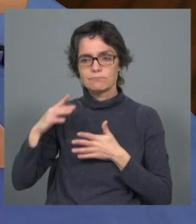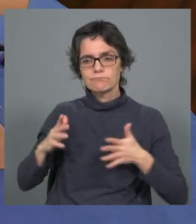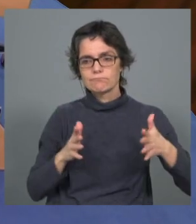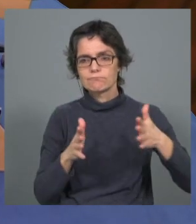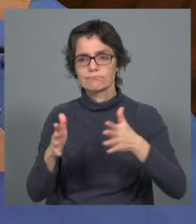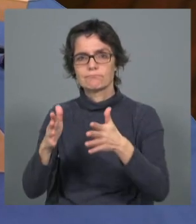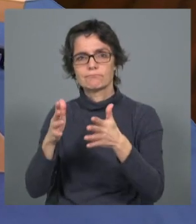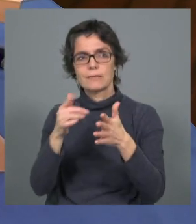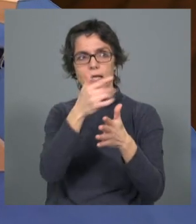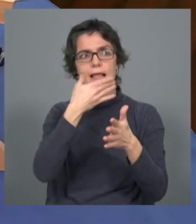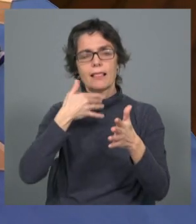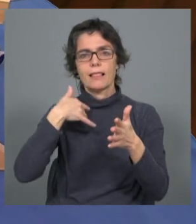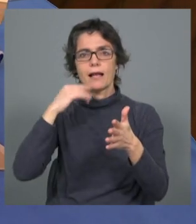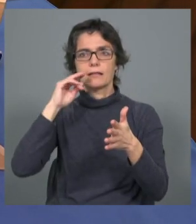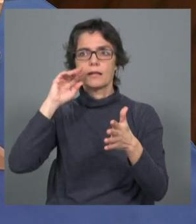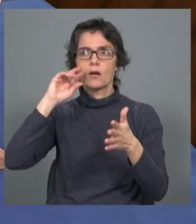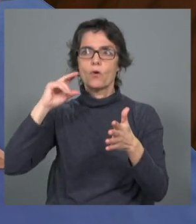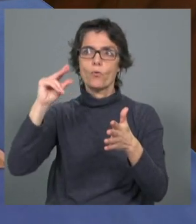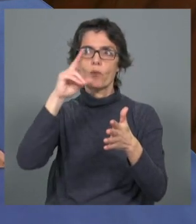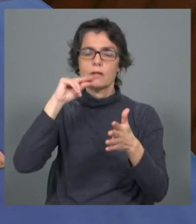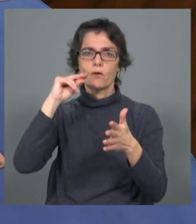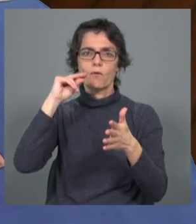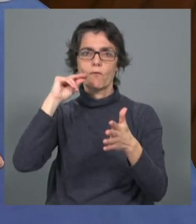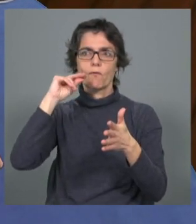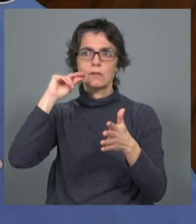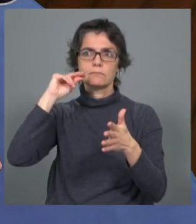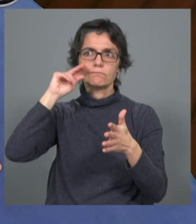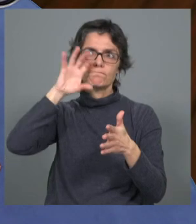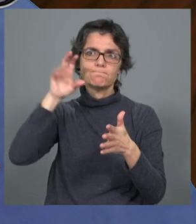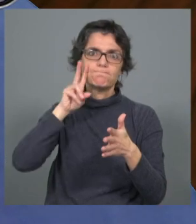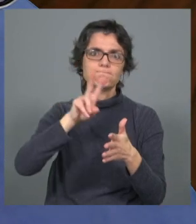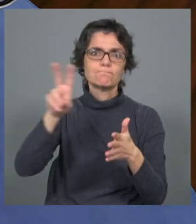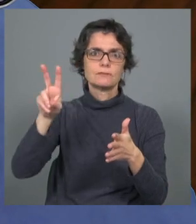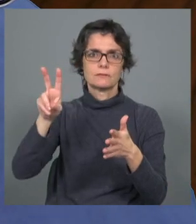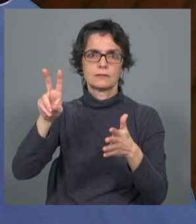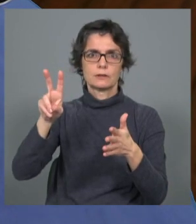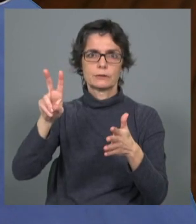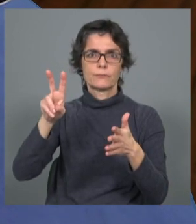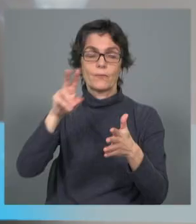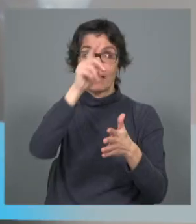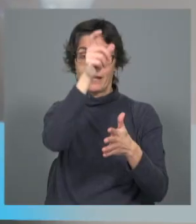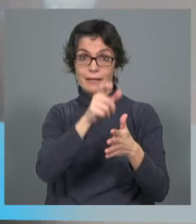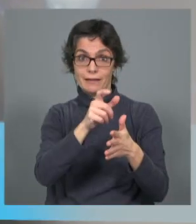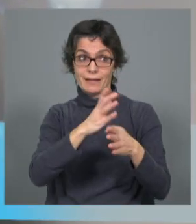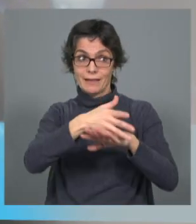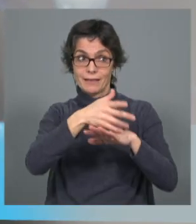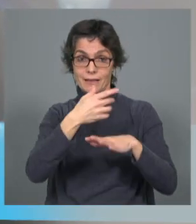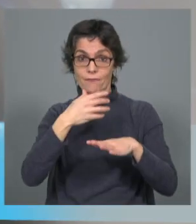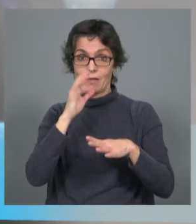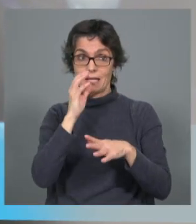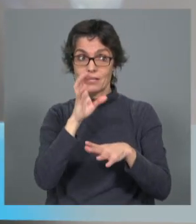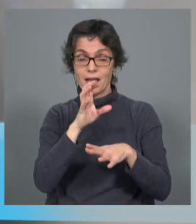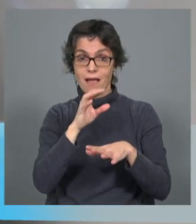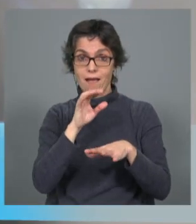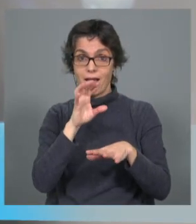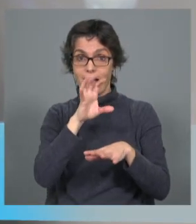transfiguração, não é? Que de repente a realidade não é outra, é a mesma, mas pode ser vista de outra maneira. E nessa realidade podemos então